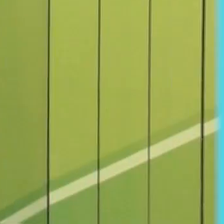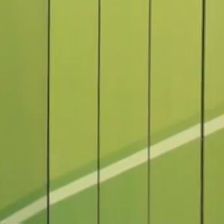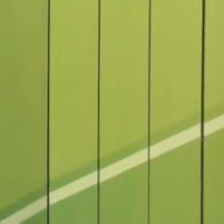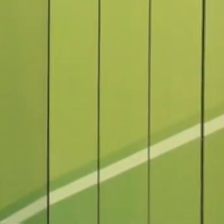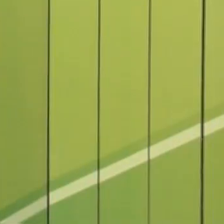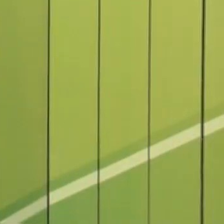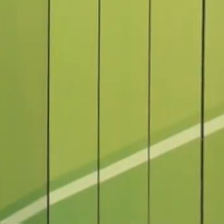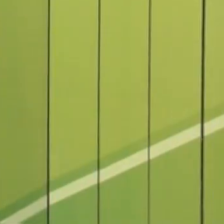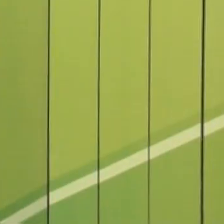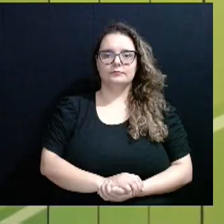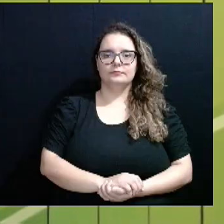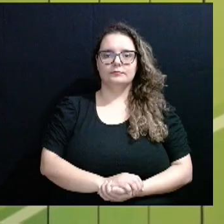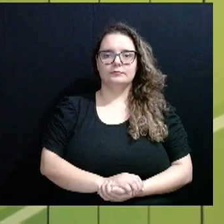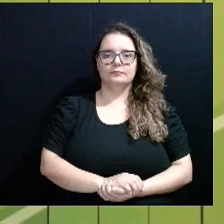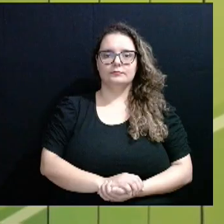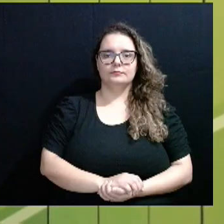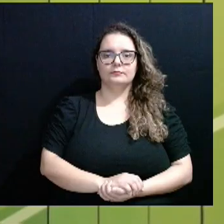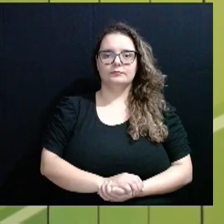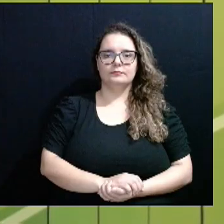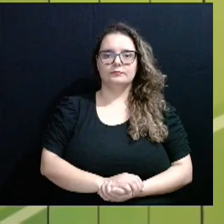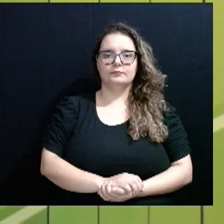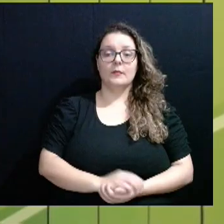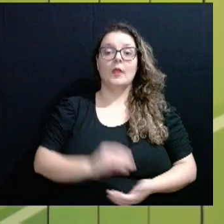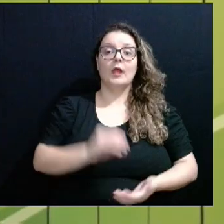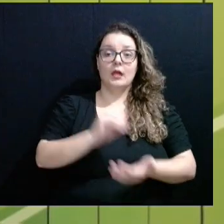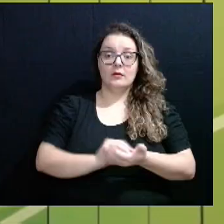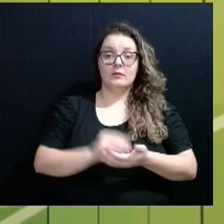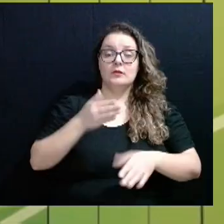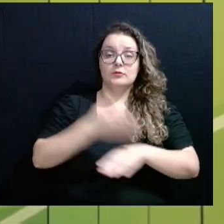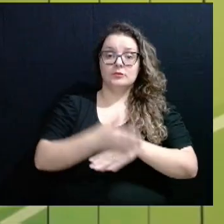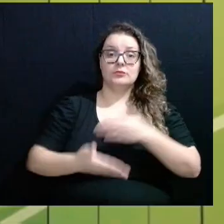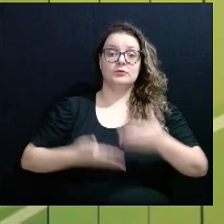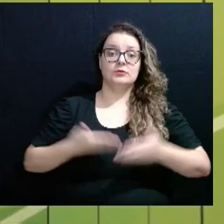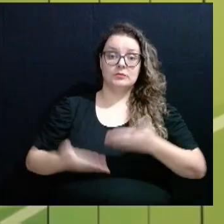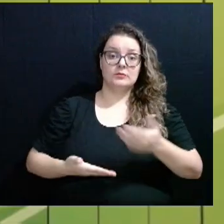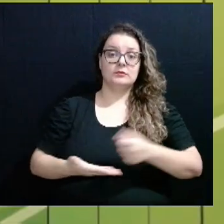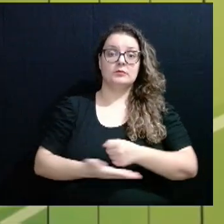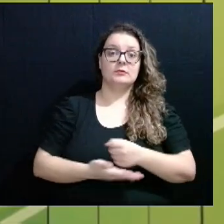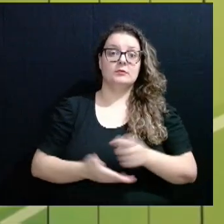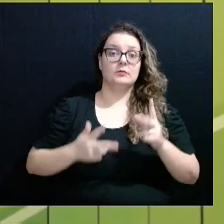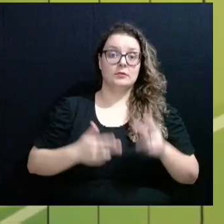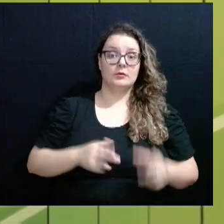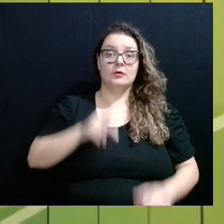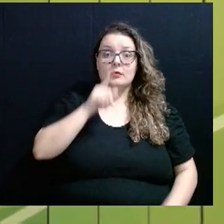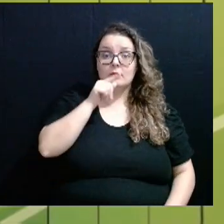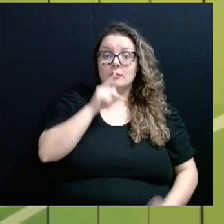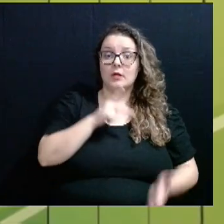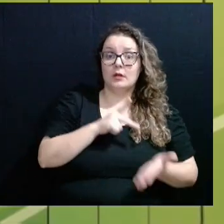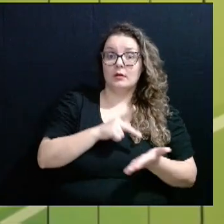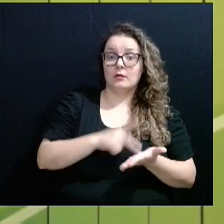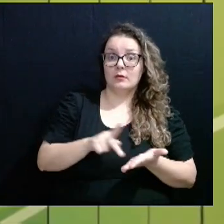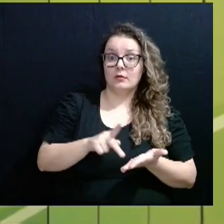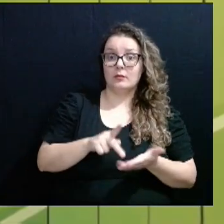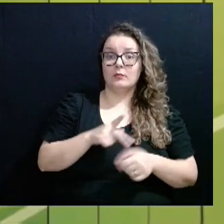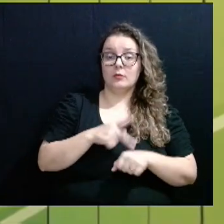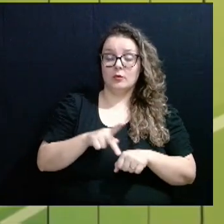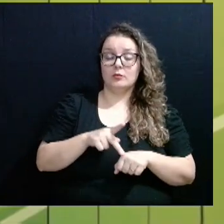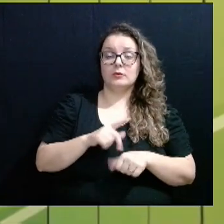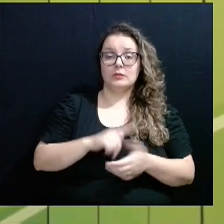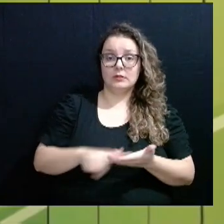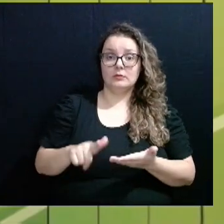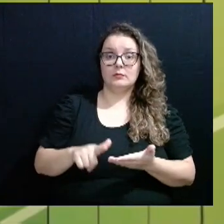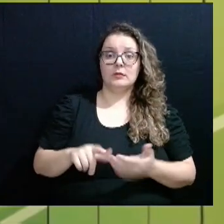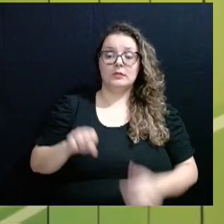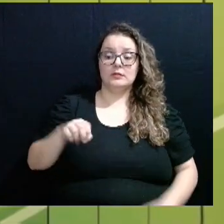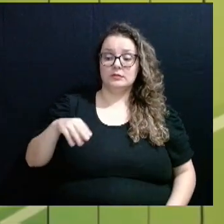A falta de acesso a serviços básicos como água potável e saneamento, de estrutura urbana